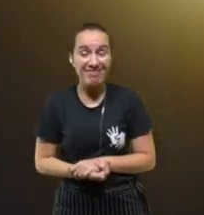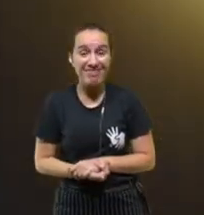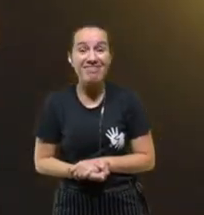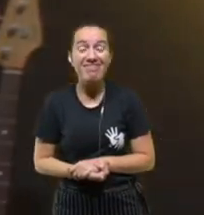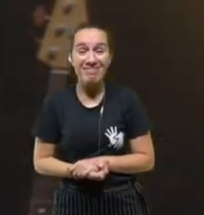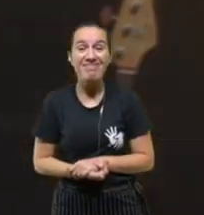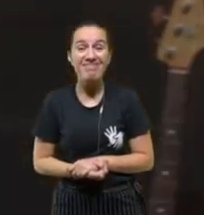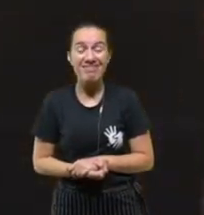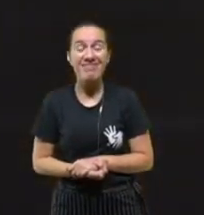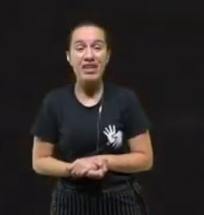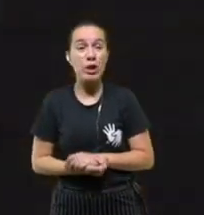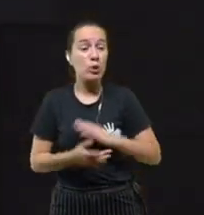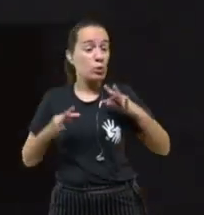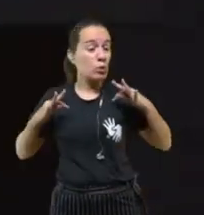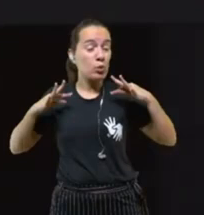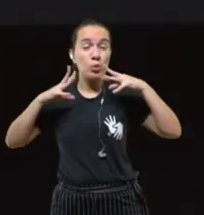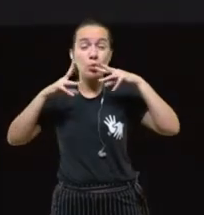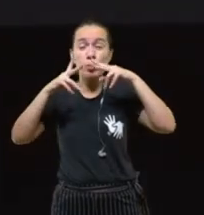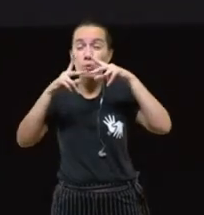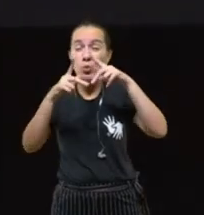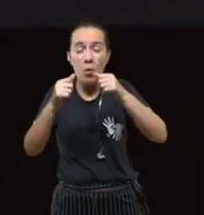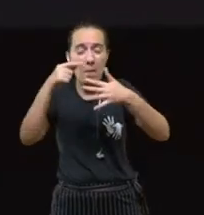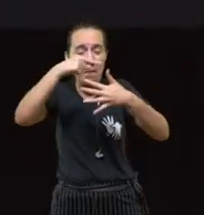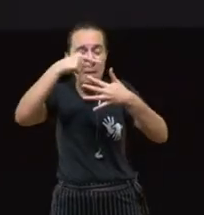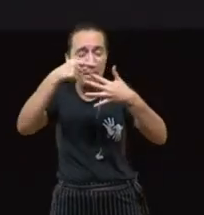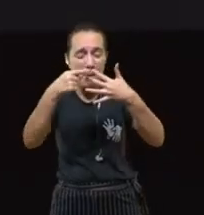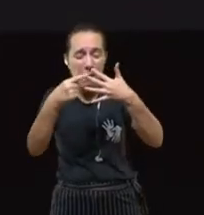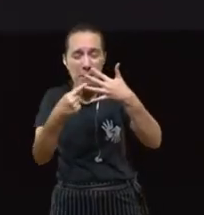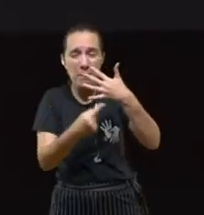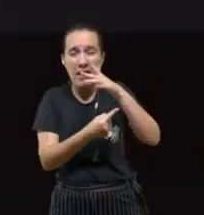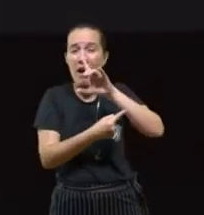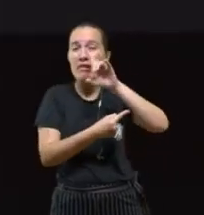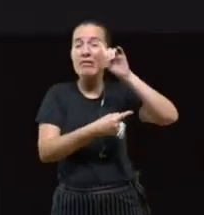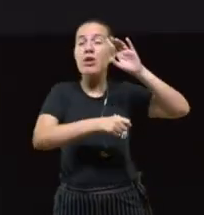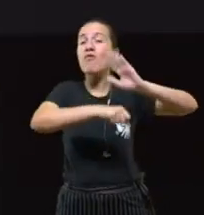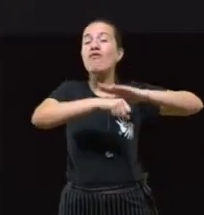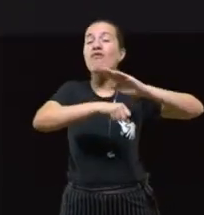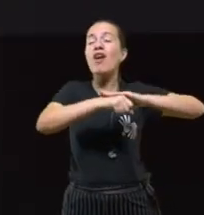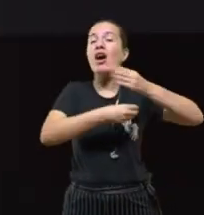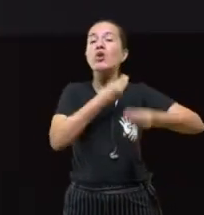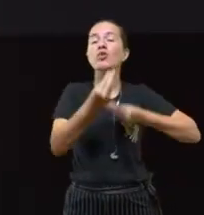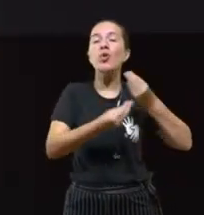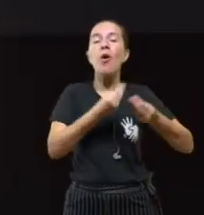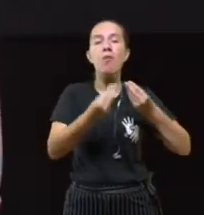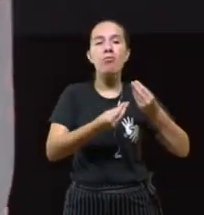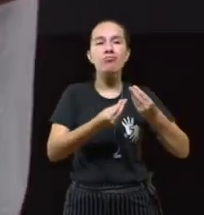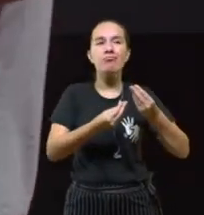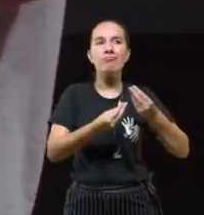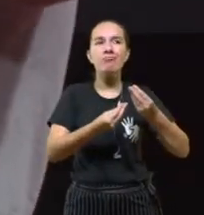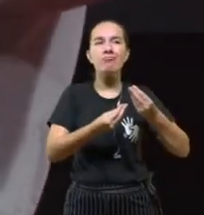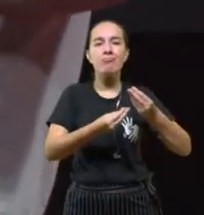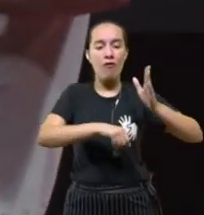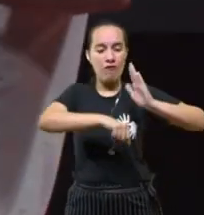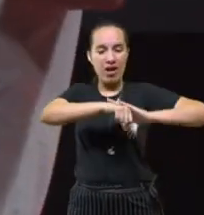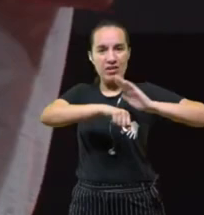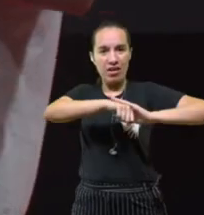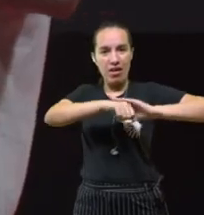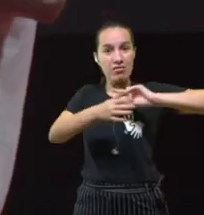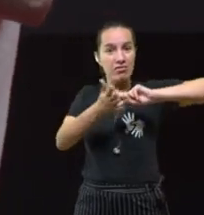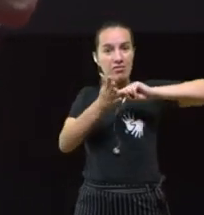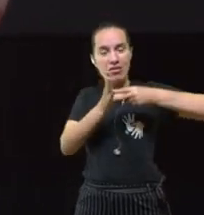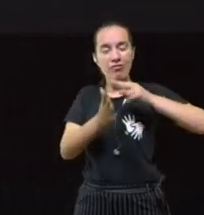voltar. Tudo que Ele faz como uma resposta à nossa